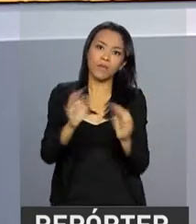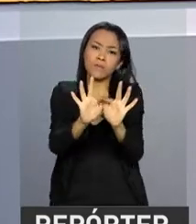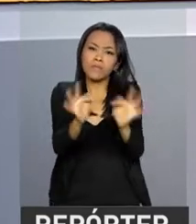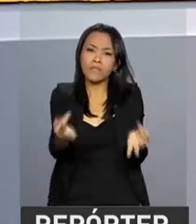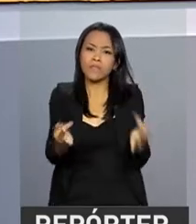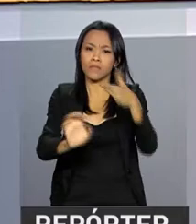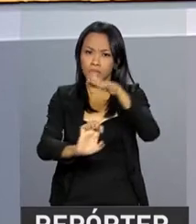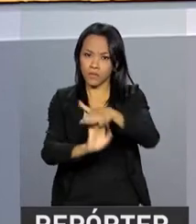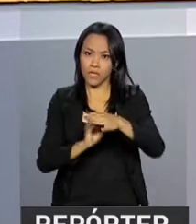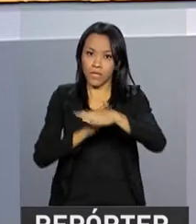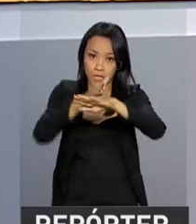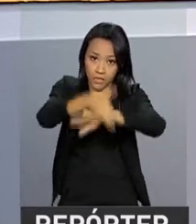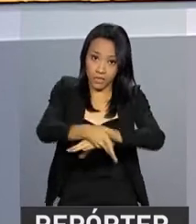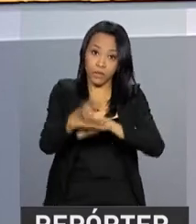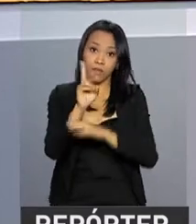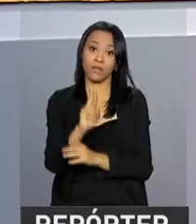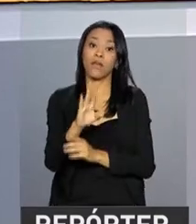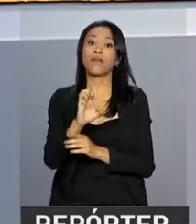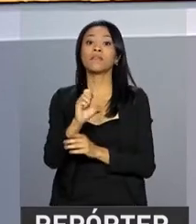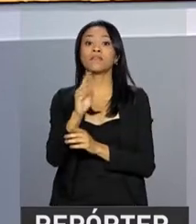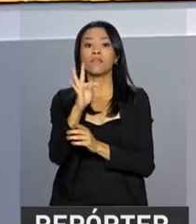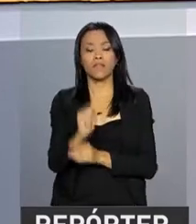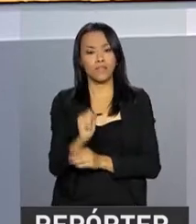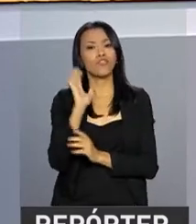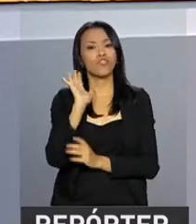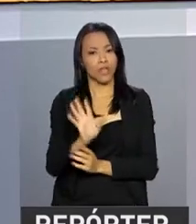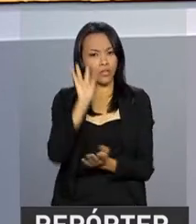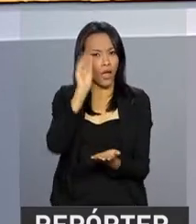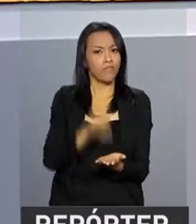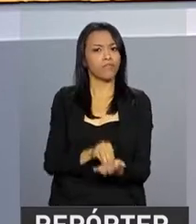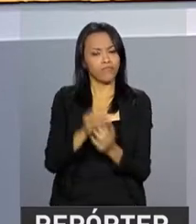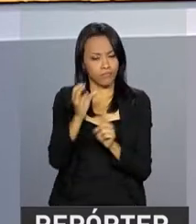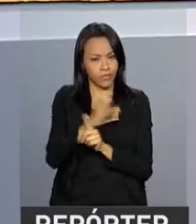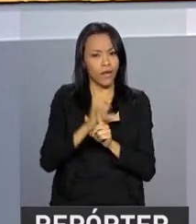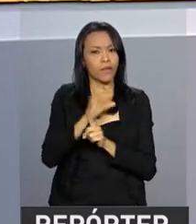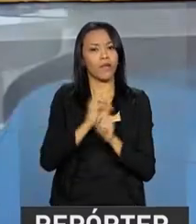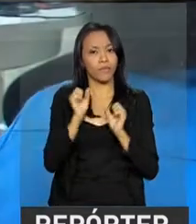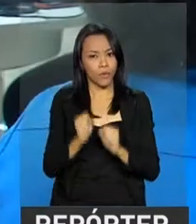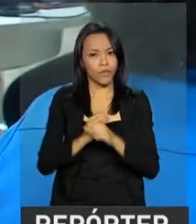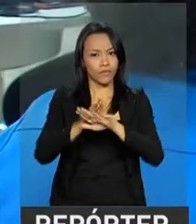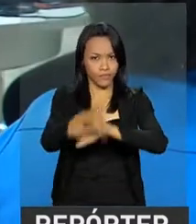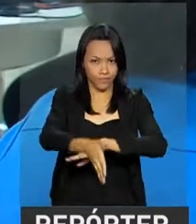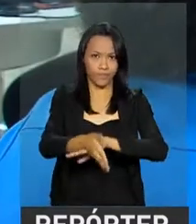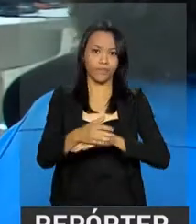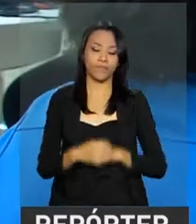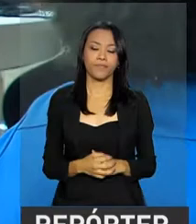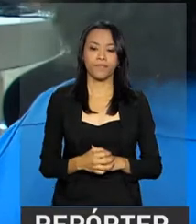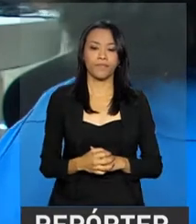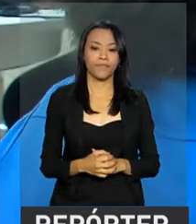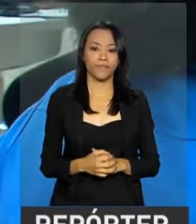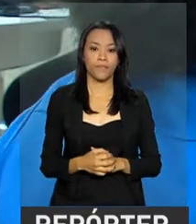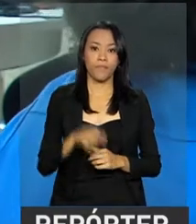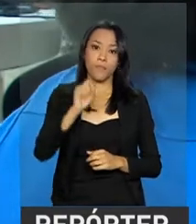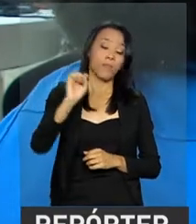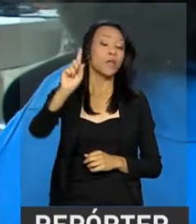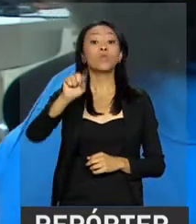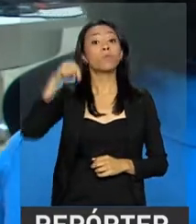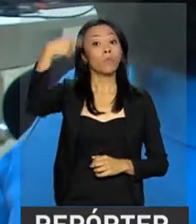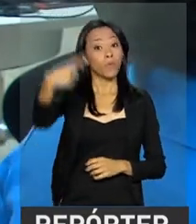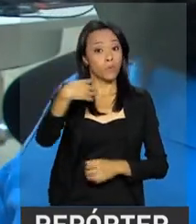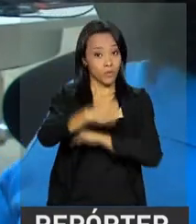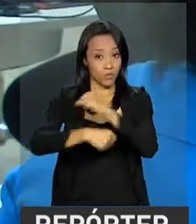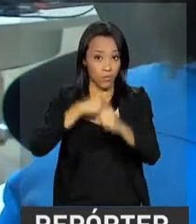receita o agendamento para 2018 já está disponível na internet a partir do ano que vem